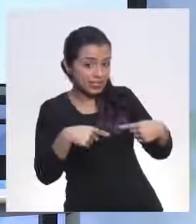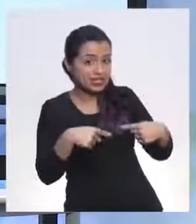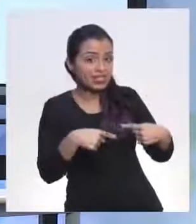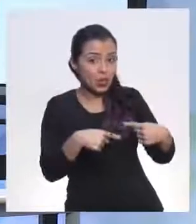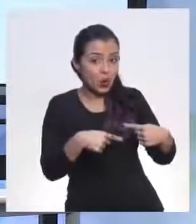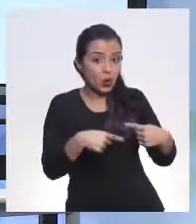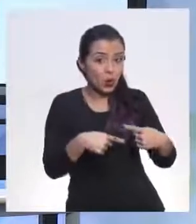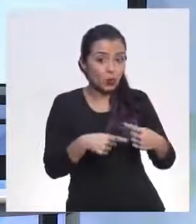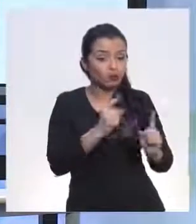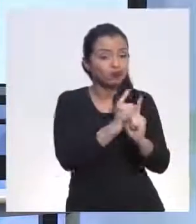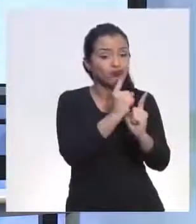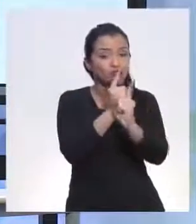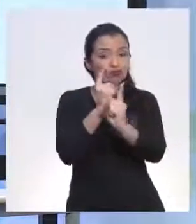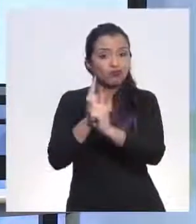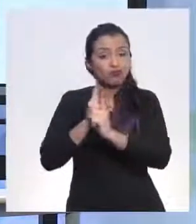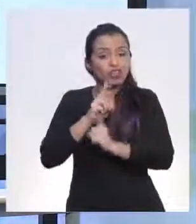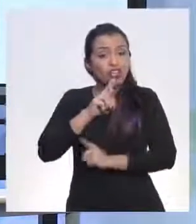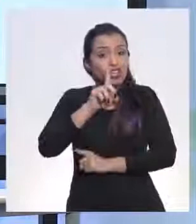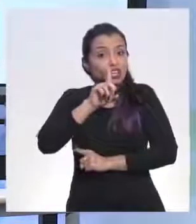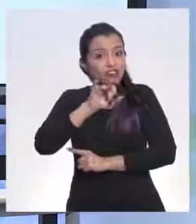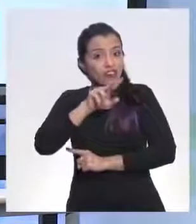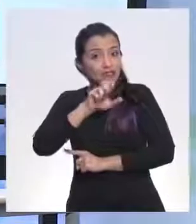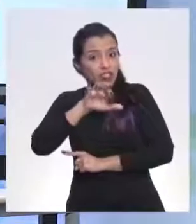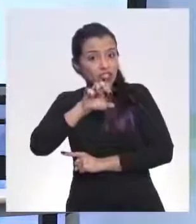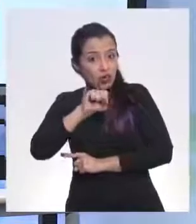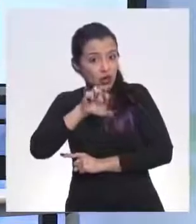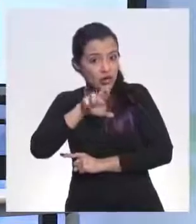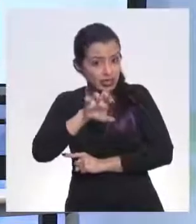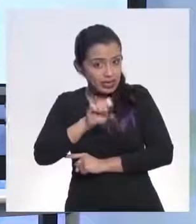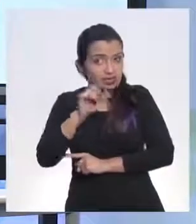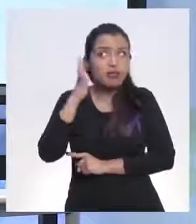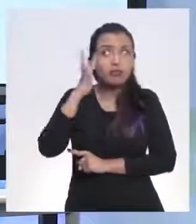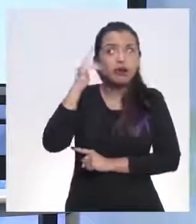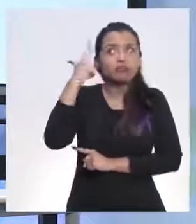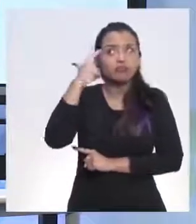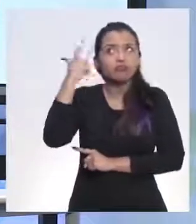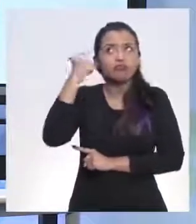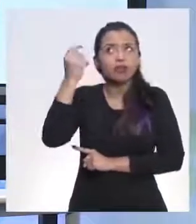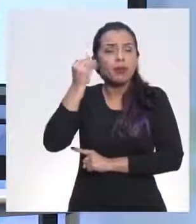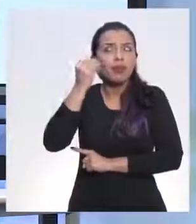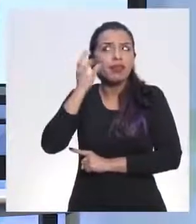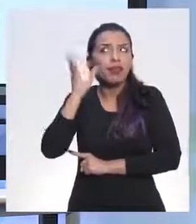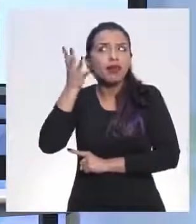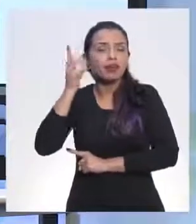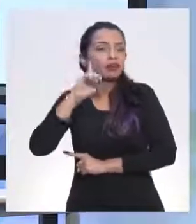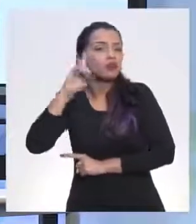Coloquem, encontrem aí divisores, construam uma situação ou encontrem aí no seu